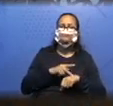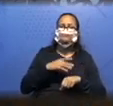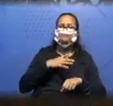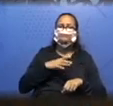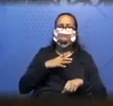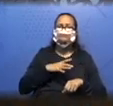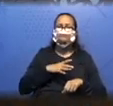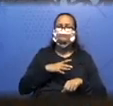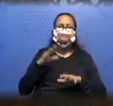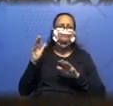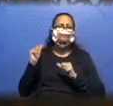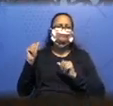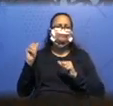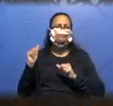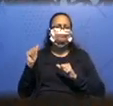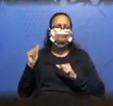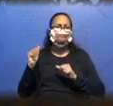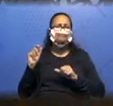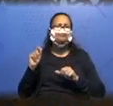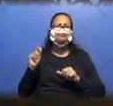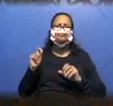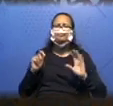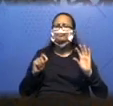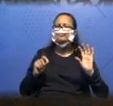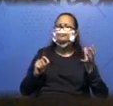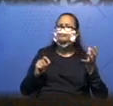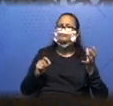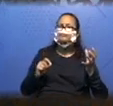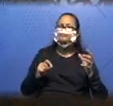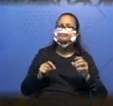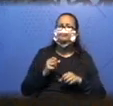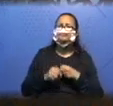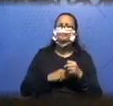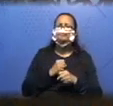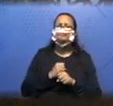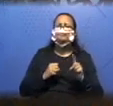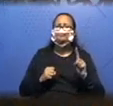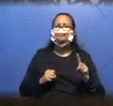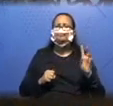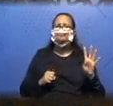Portugal e Espanha. O que foi resolvido? O que aconteceu em